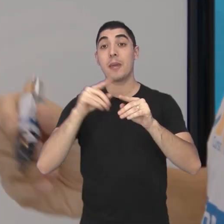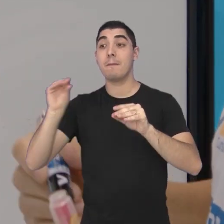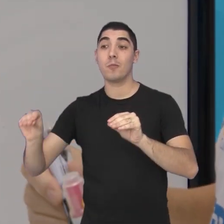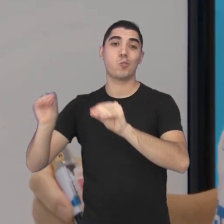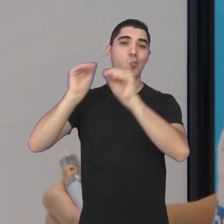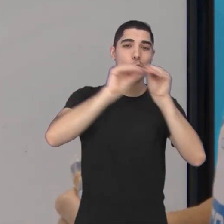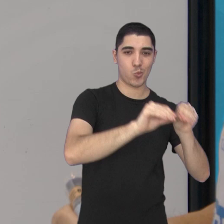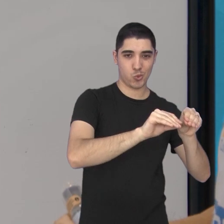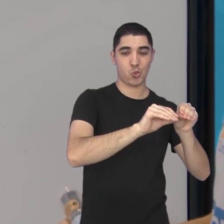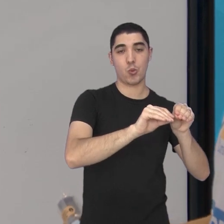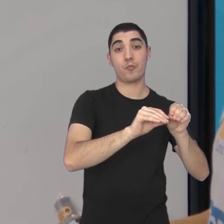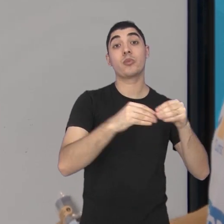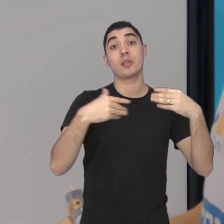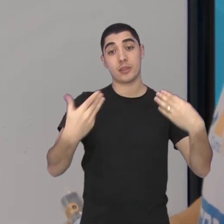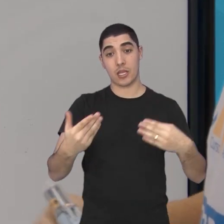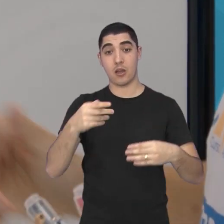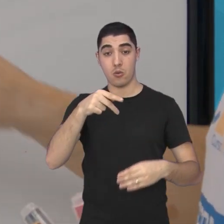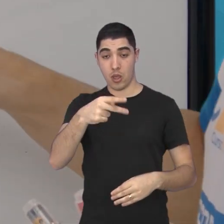Igual a